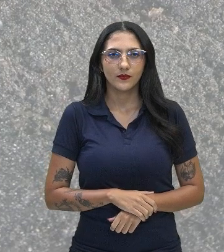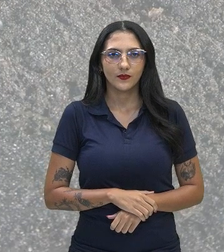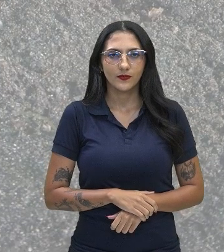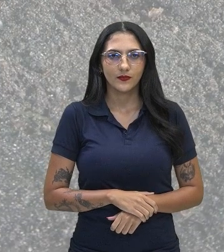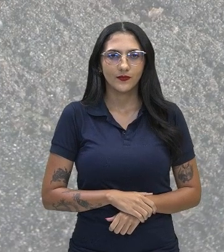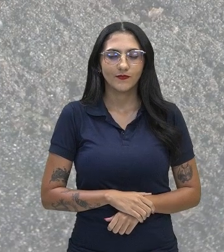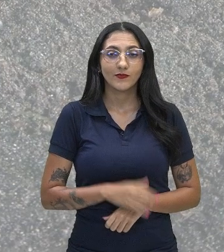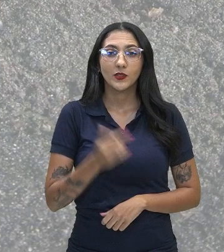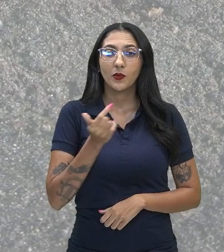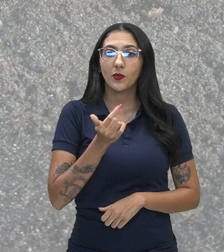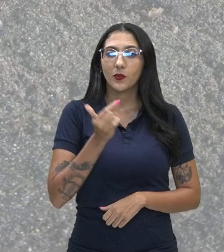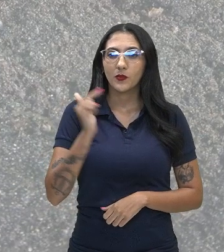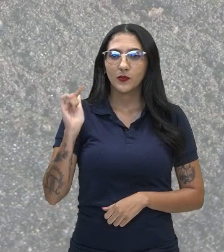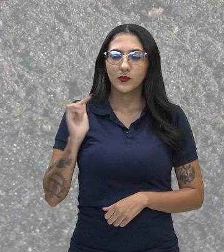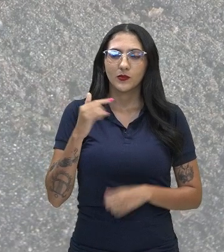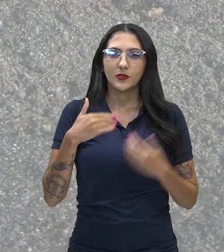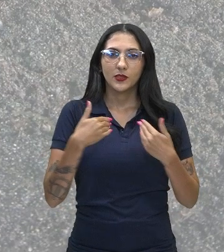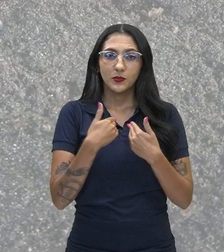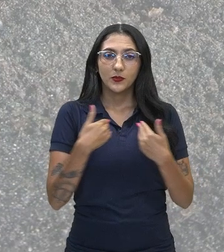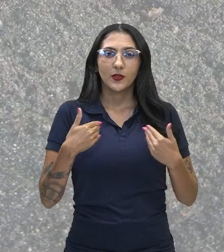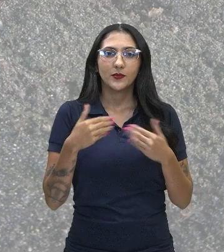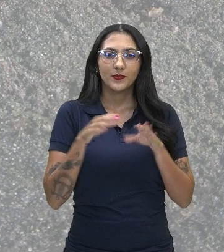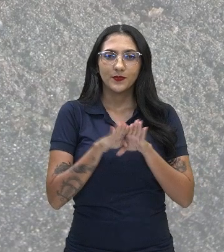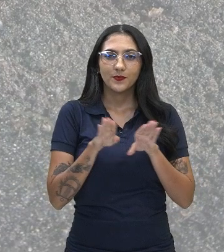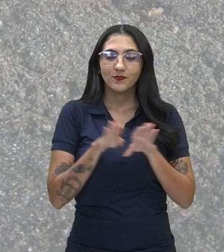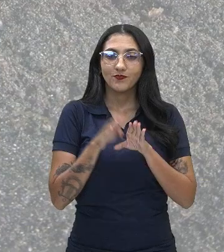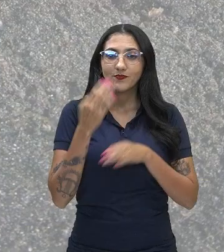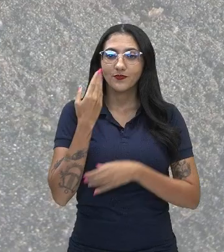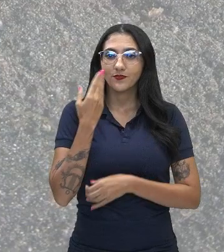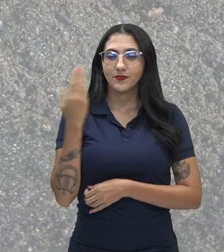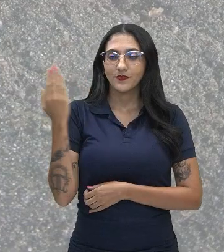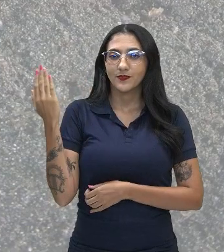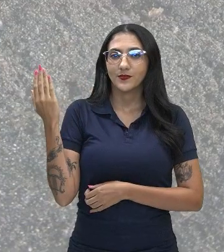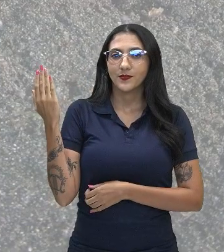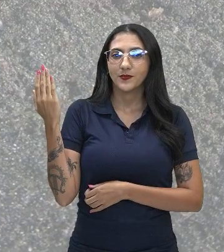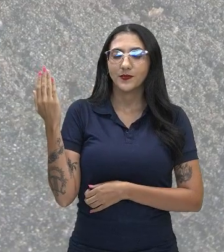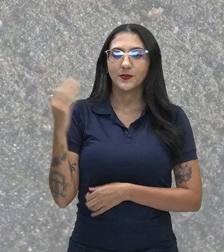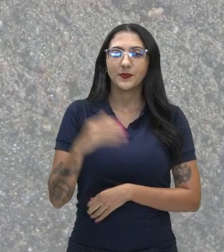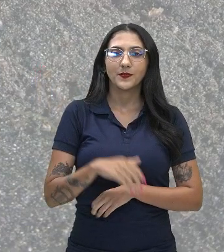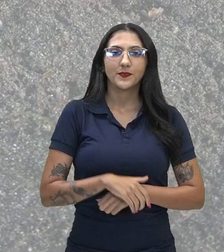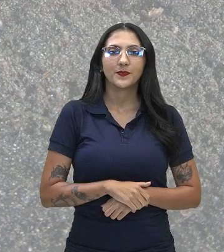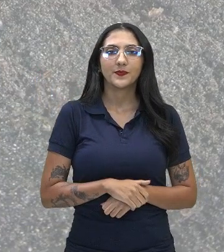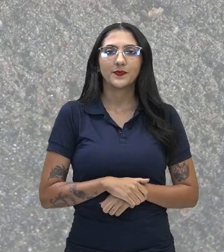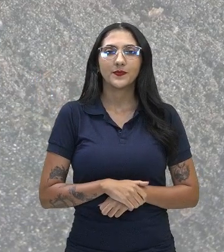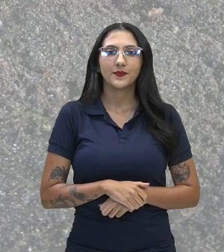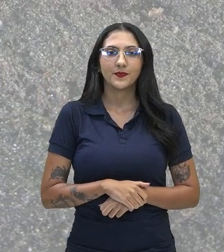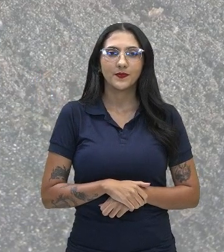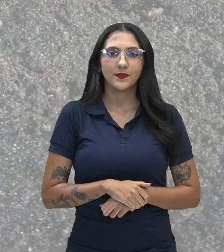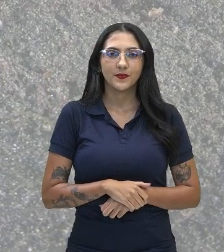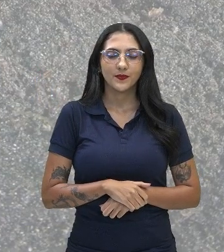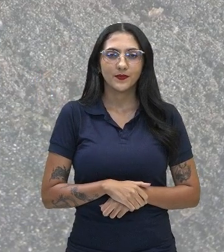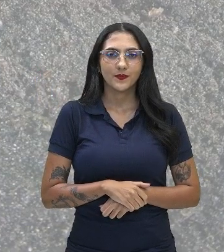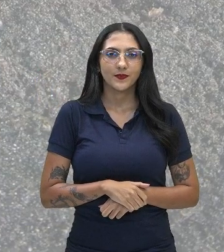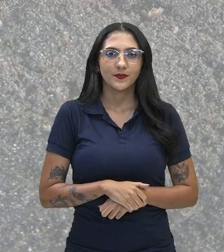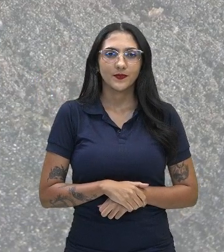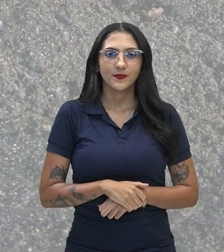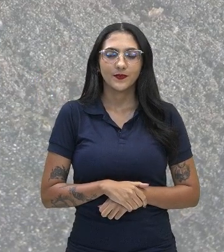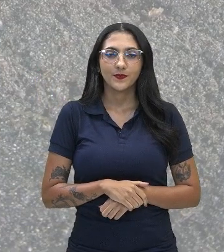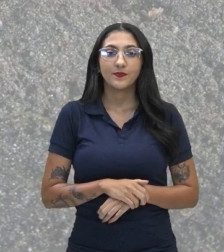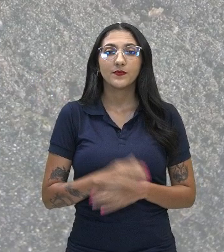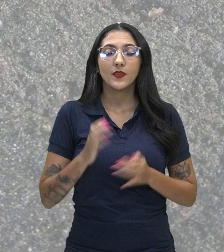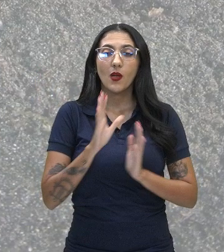Mimic Octopus, The Master of Disguise. Disguise aqui é uma palavra interessante, anotem